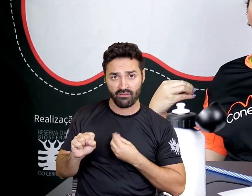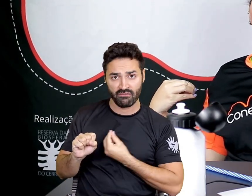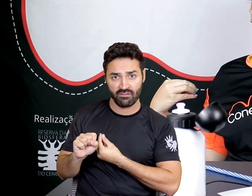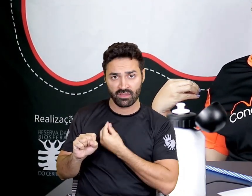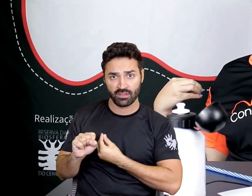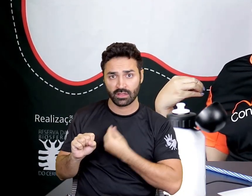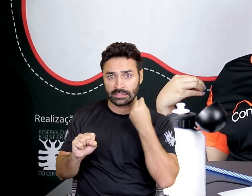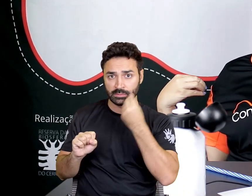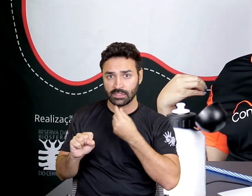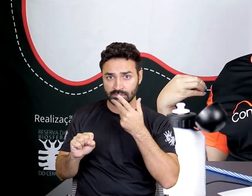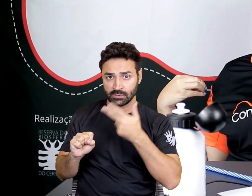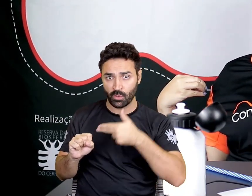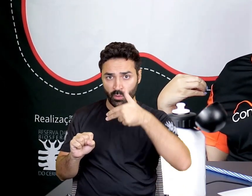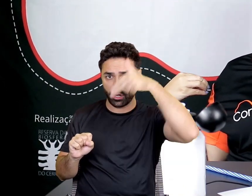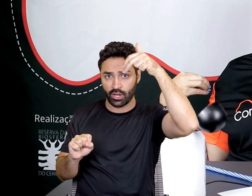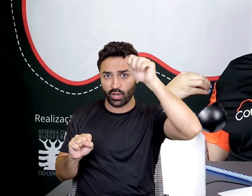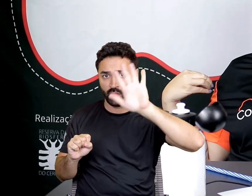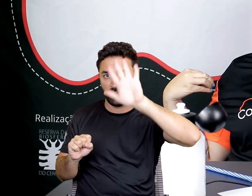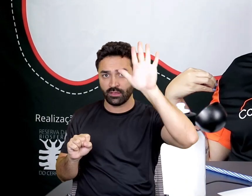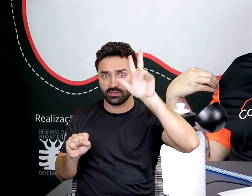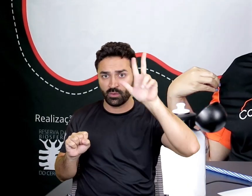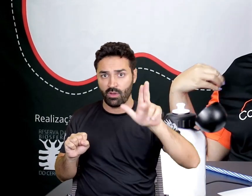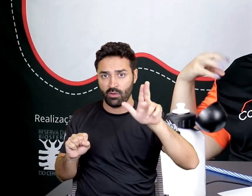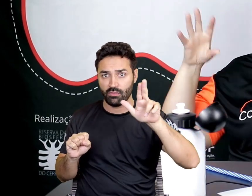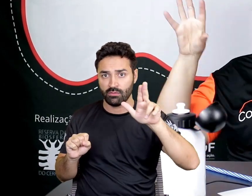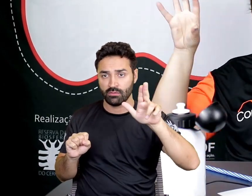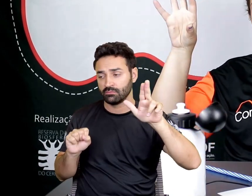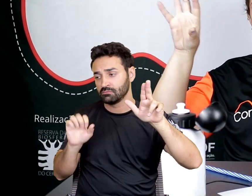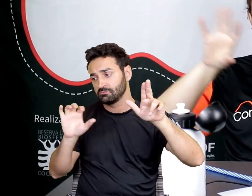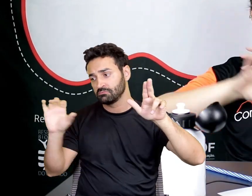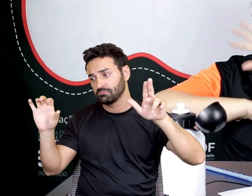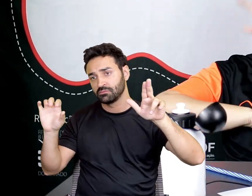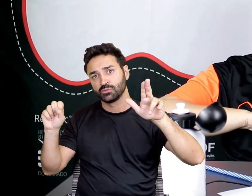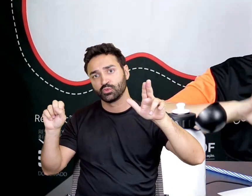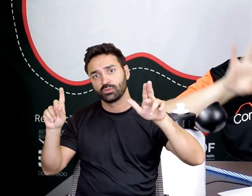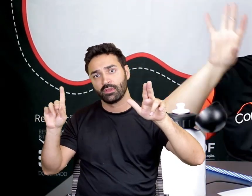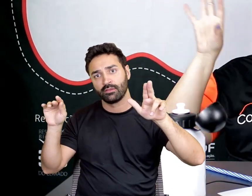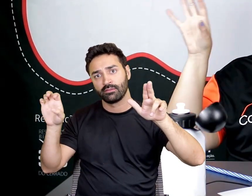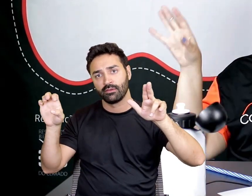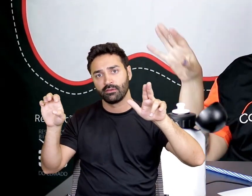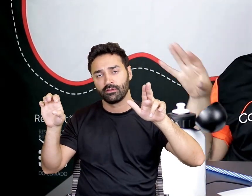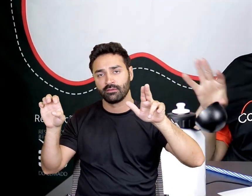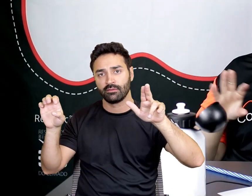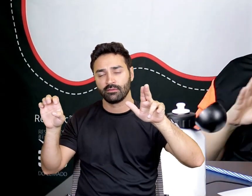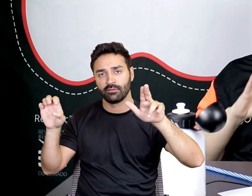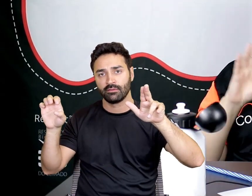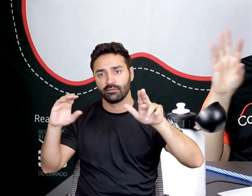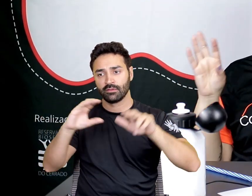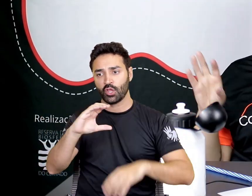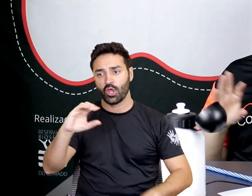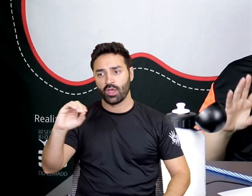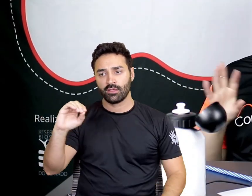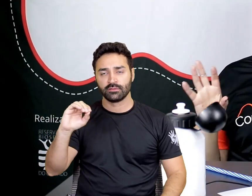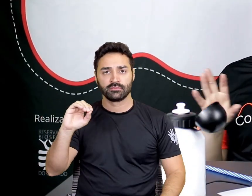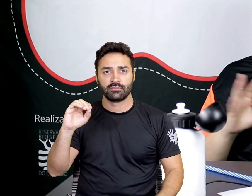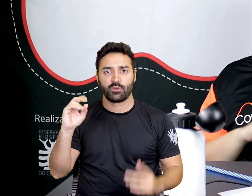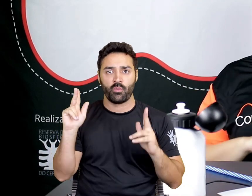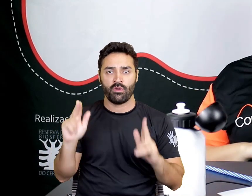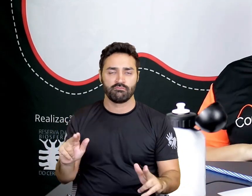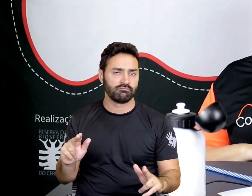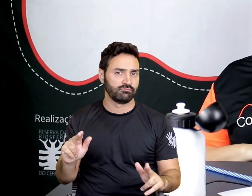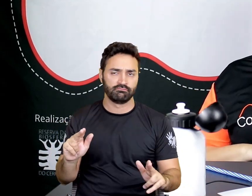que mora no Nordeste, que mora no Sudeste ou no Centro-Oeste. Cada um tem uma visão